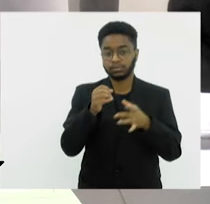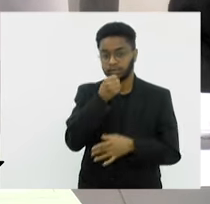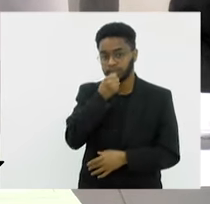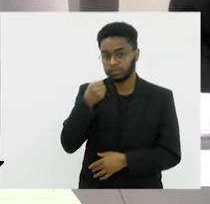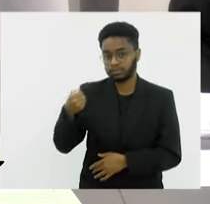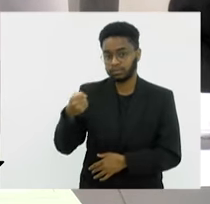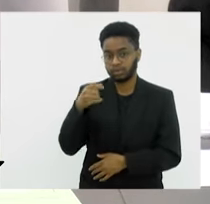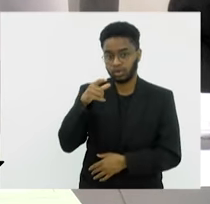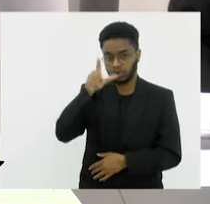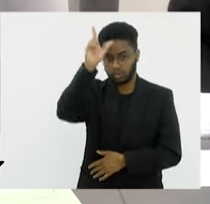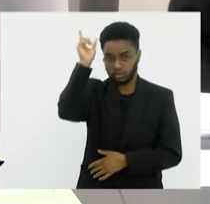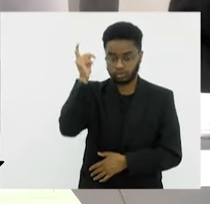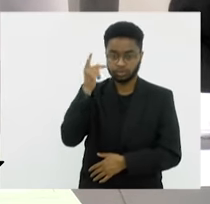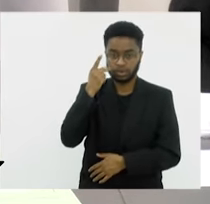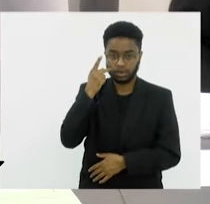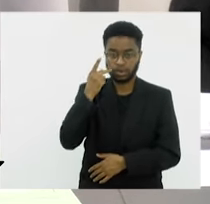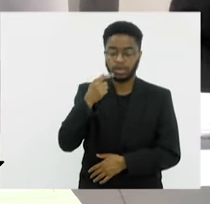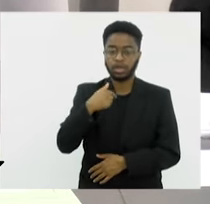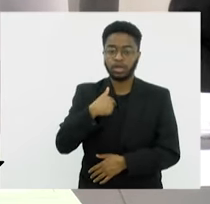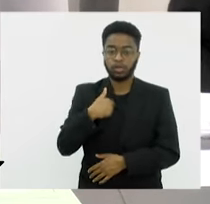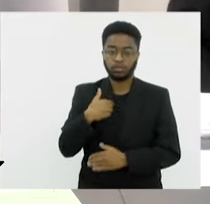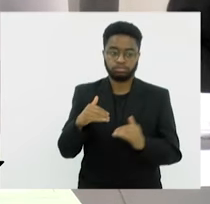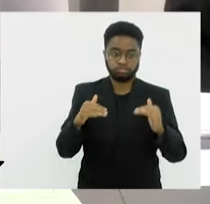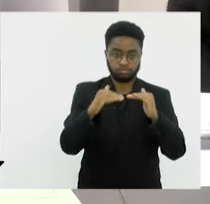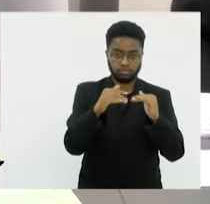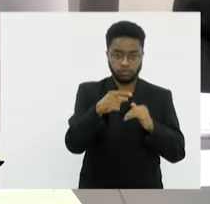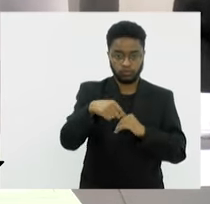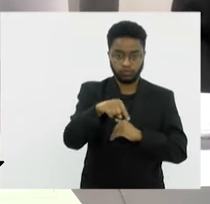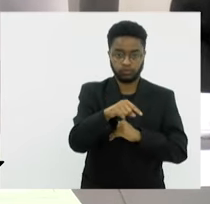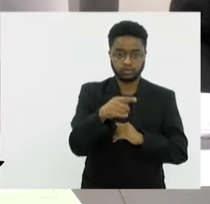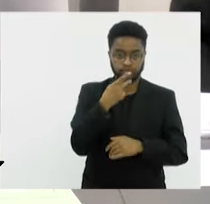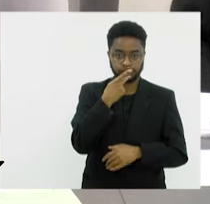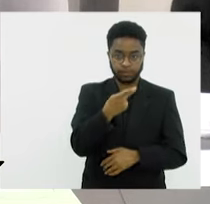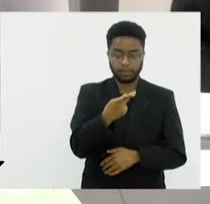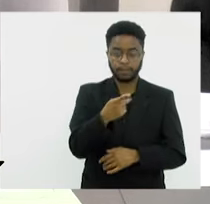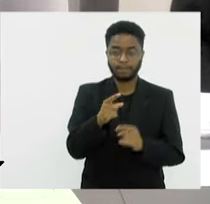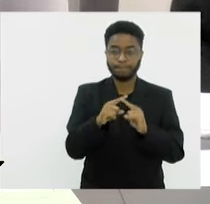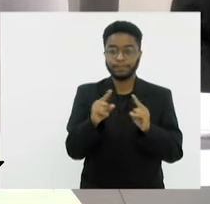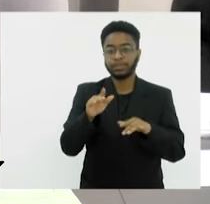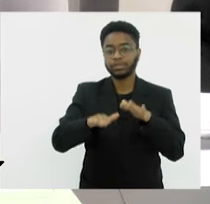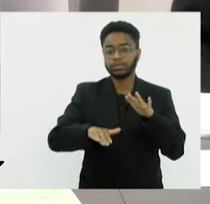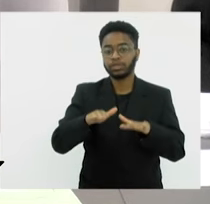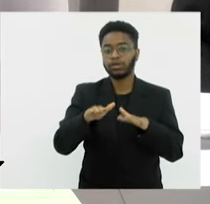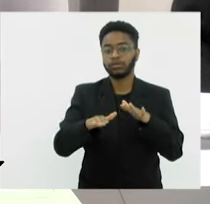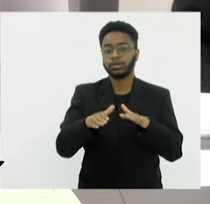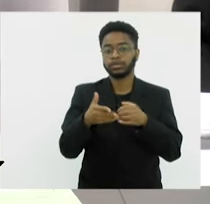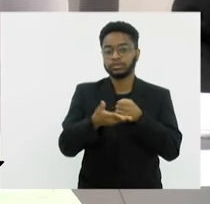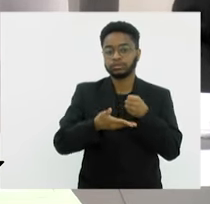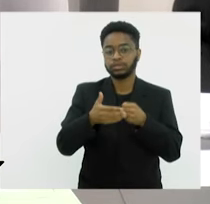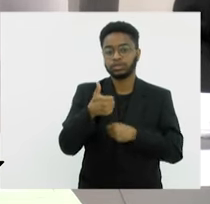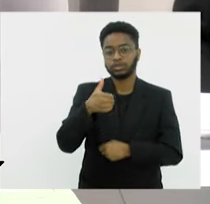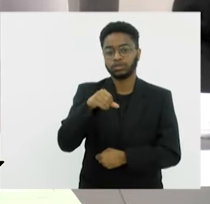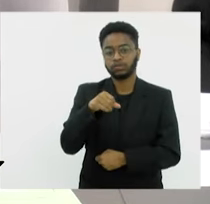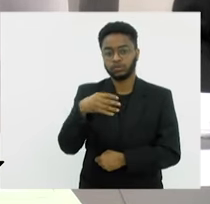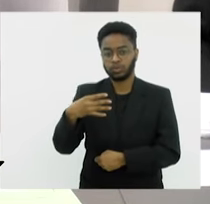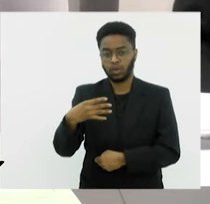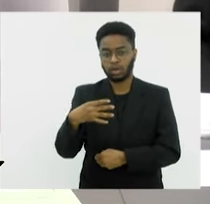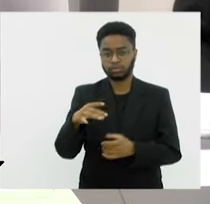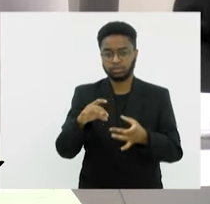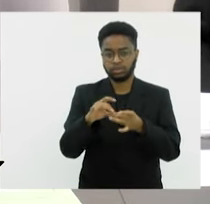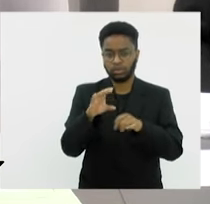parte, já me filiando ao entendimento de Vossa Excelência, talvez o próprio embasamento do 194 da Constituição, não é